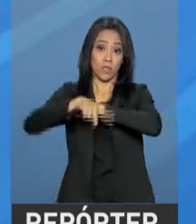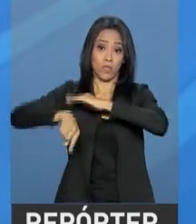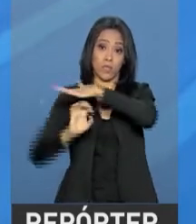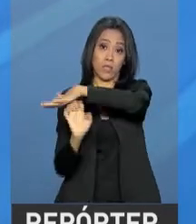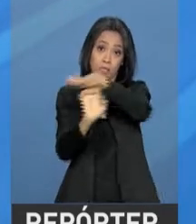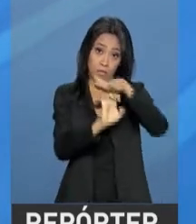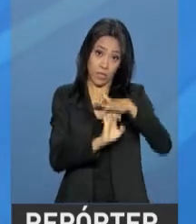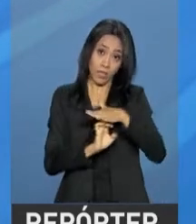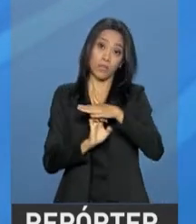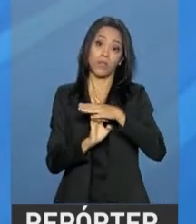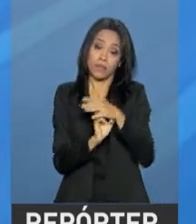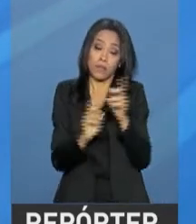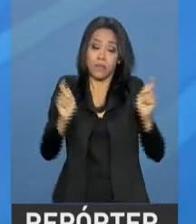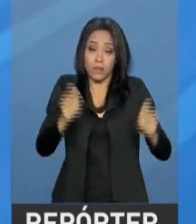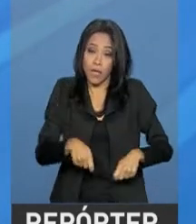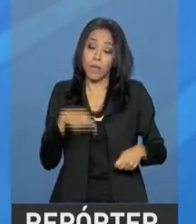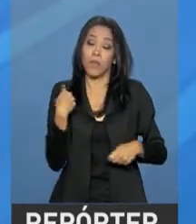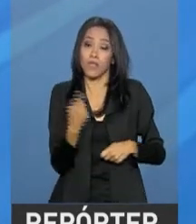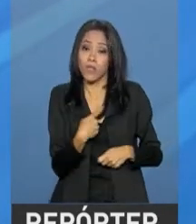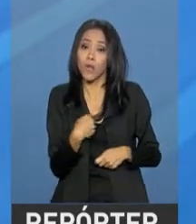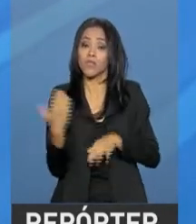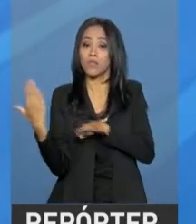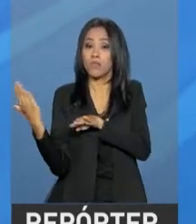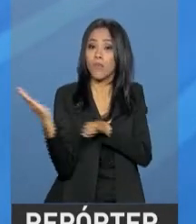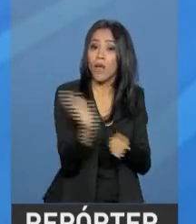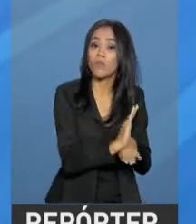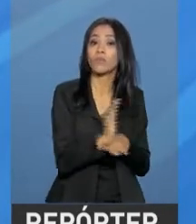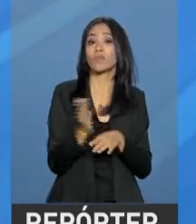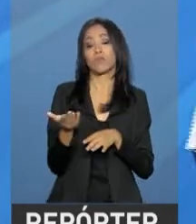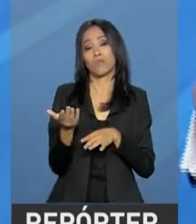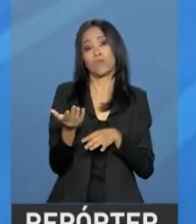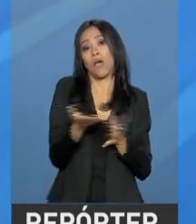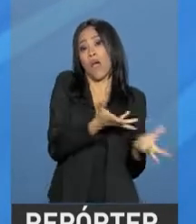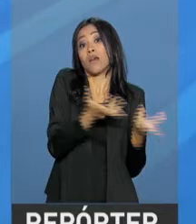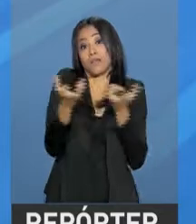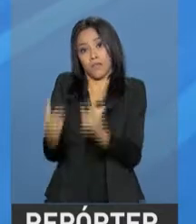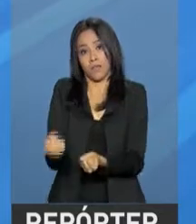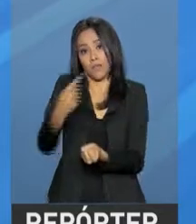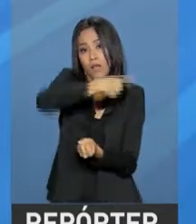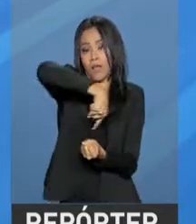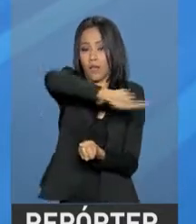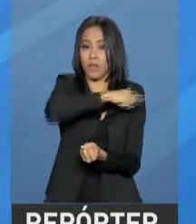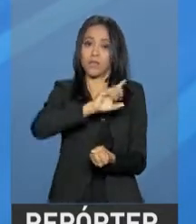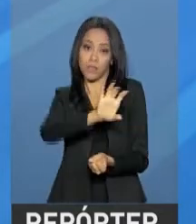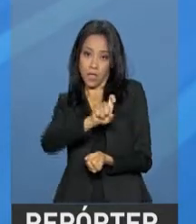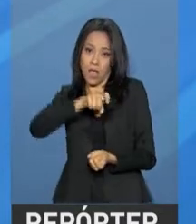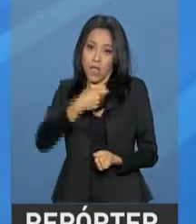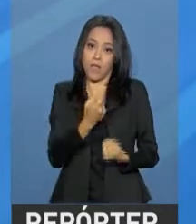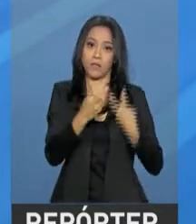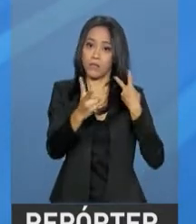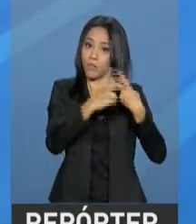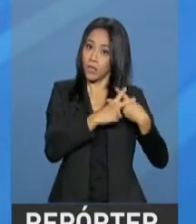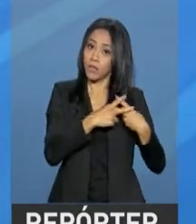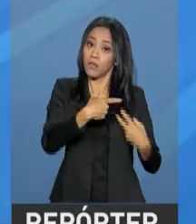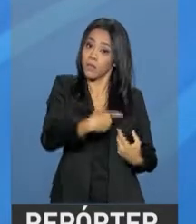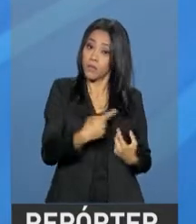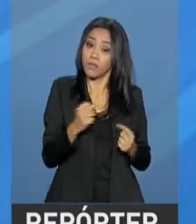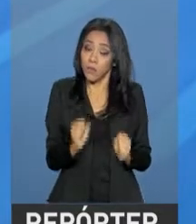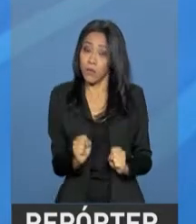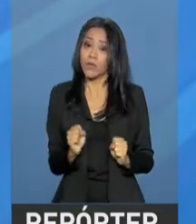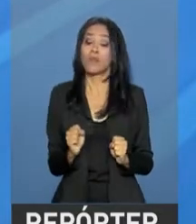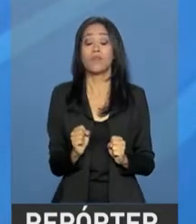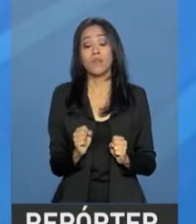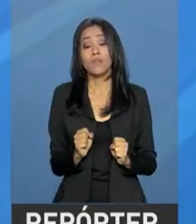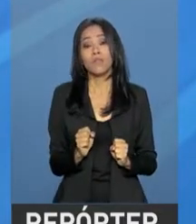nós acolhemos a posições inclusive que eventualmente não sejam expostas sociedade mas